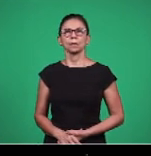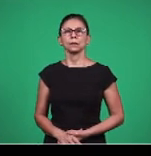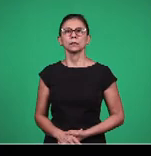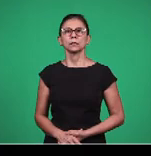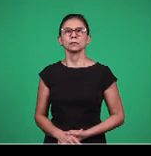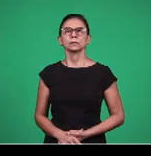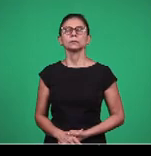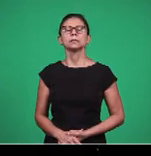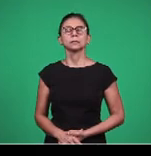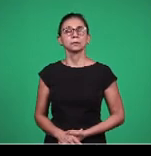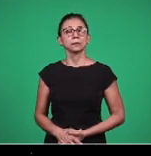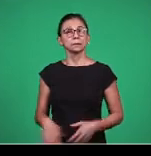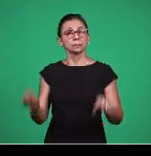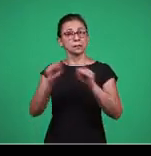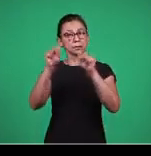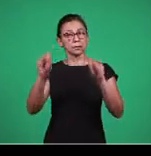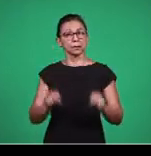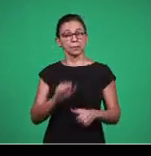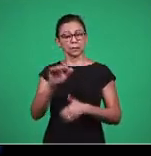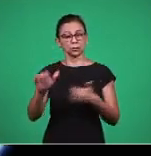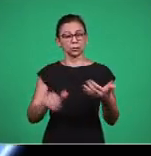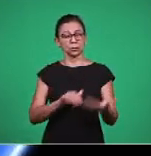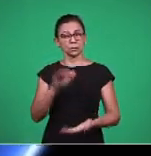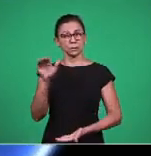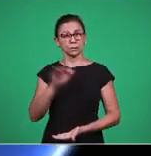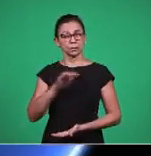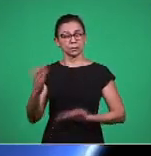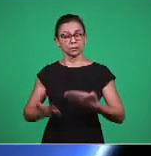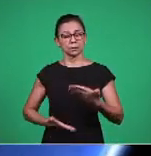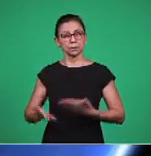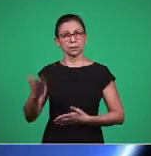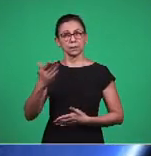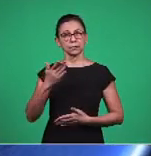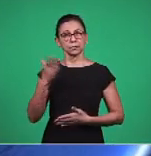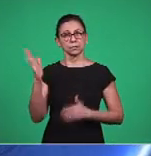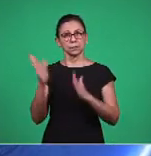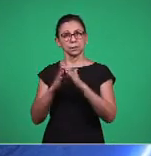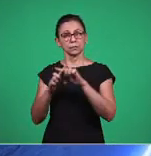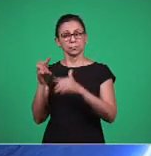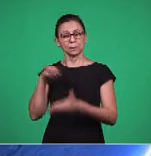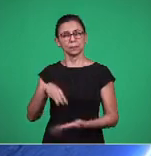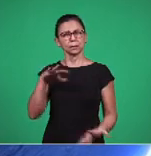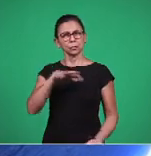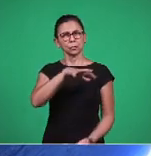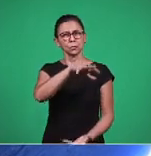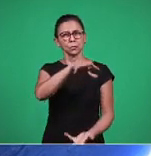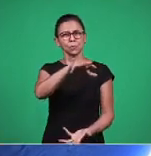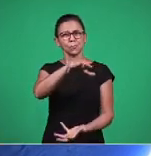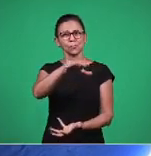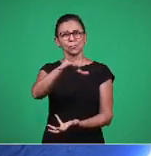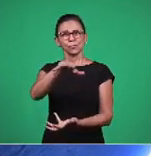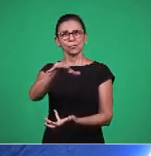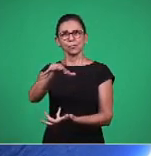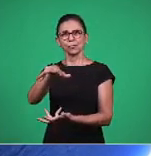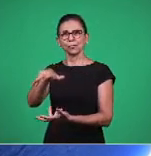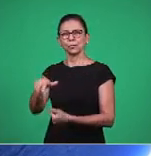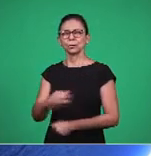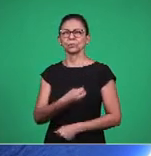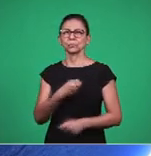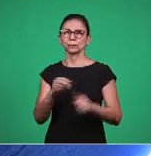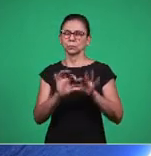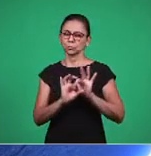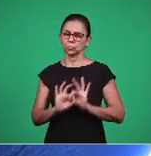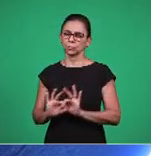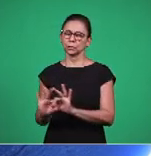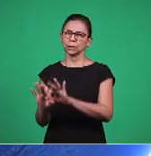Através do sistema de transmissão, os membros da Igreja Cristã Maranata de todo o planeta vivem um momento de unidade